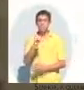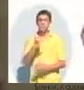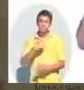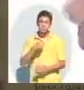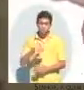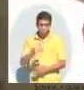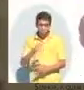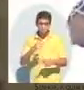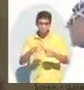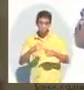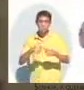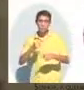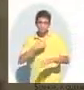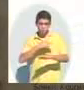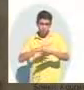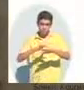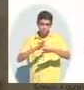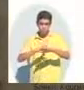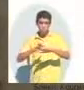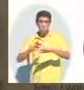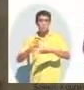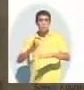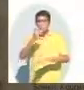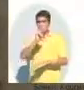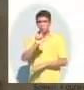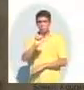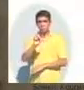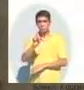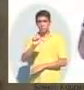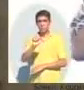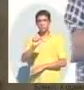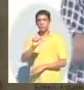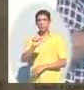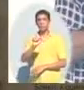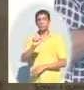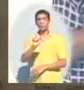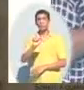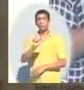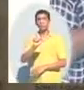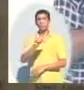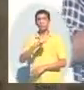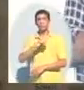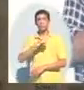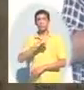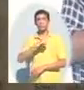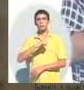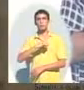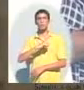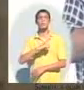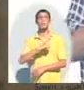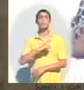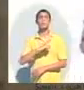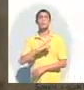ele é de uma santidade espetacular, ele sim é um homem que conversa diretamente com Deus, nós sabemos disso pela vida que ele